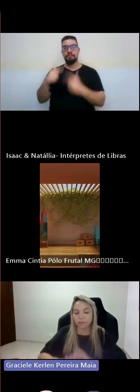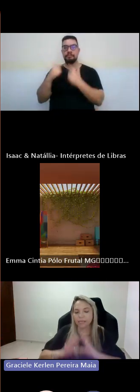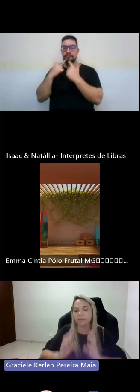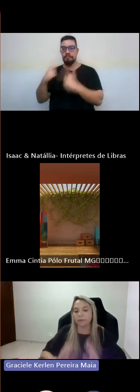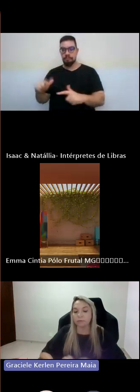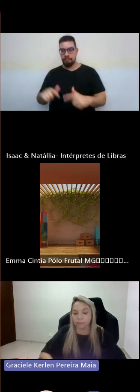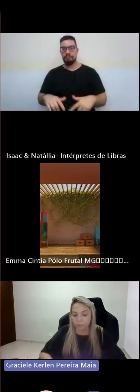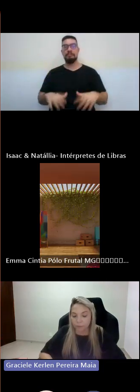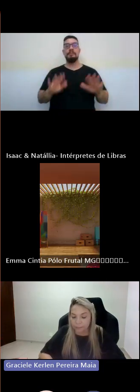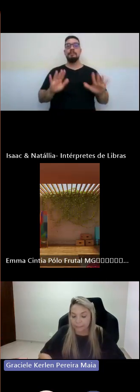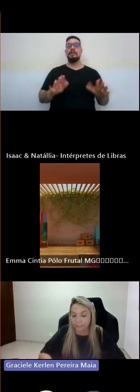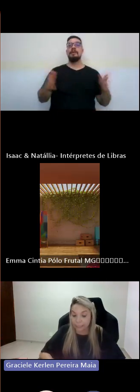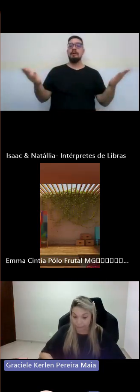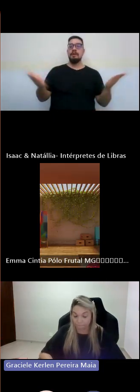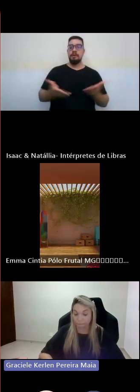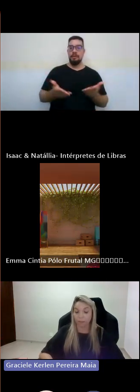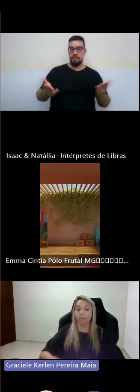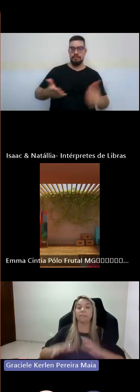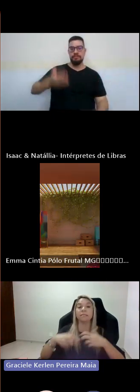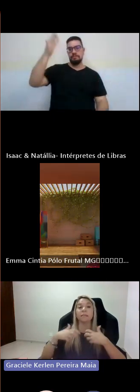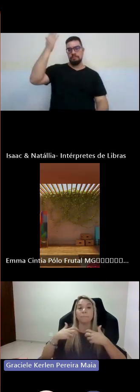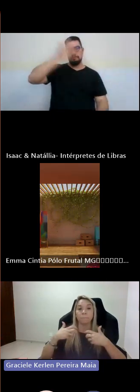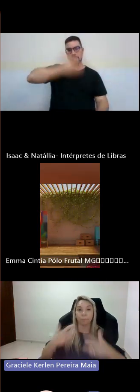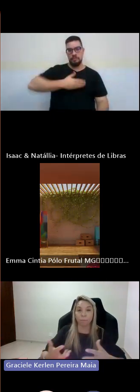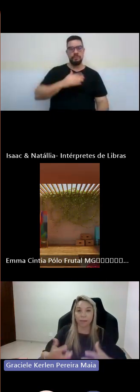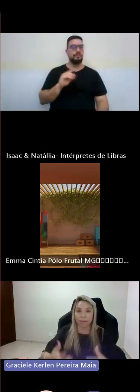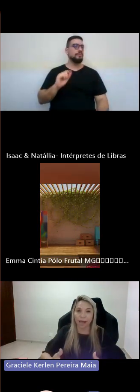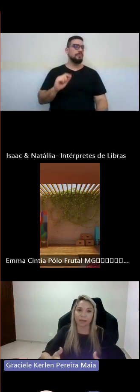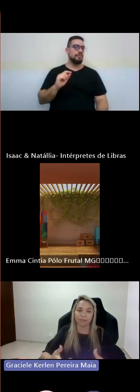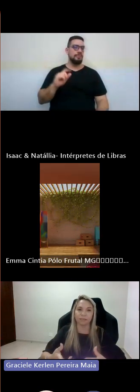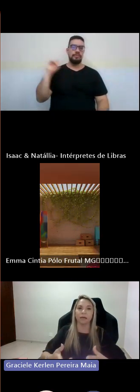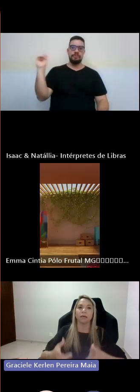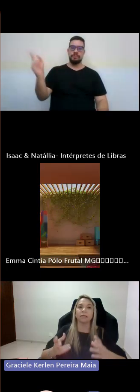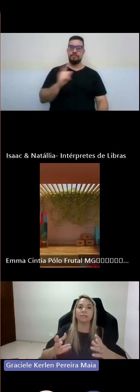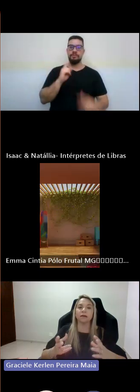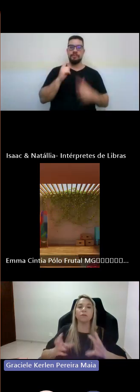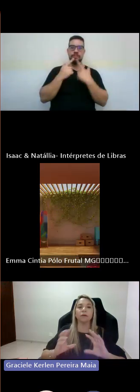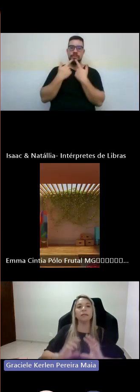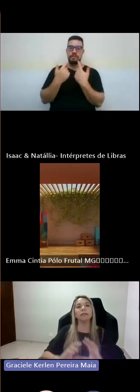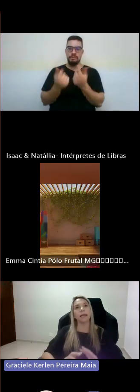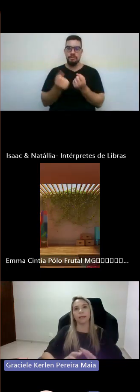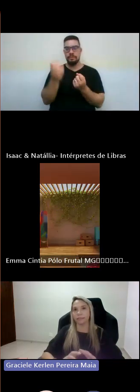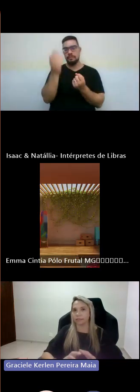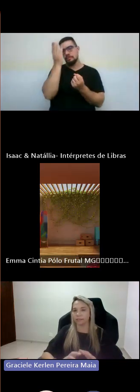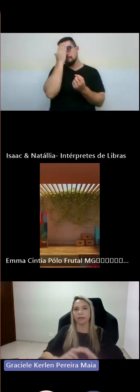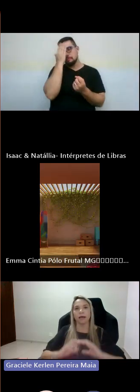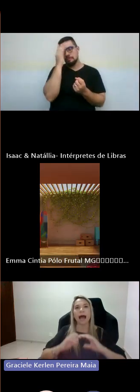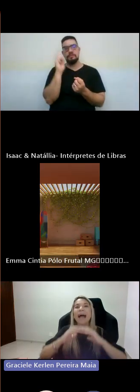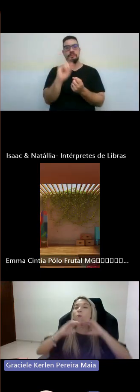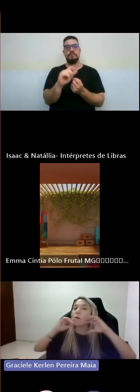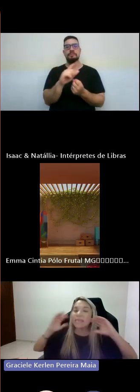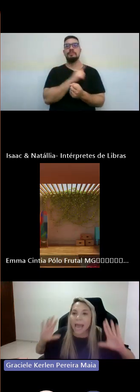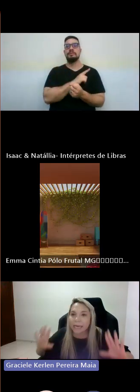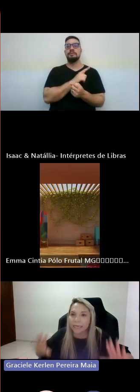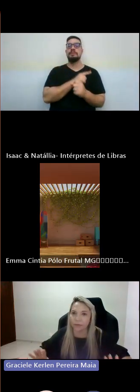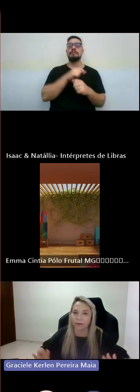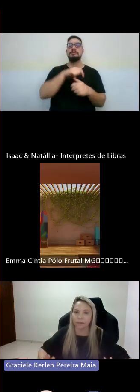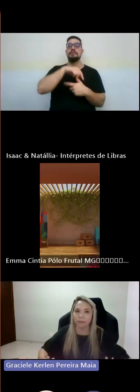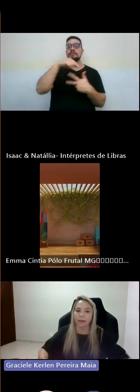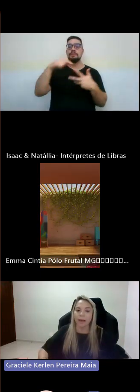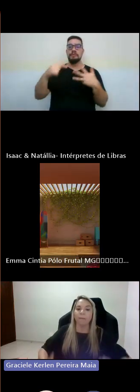é consenso entre os linguistas que existem propriedades que são inerentes a